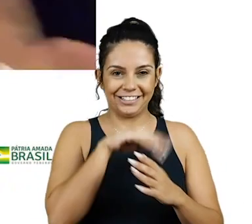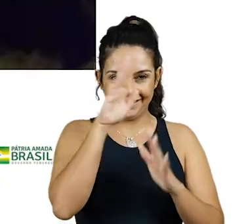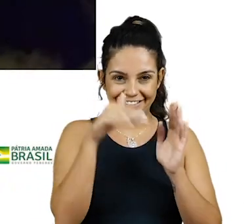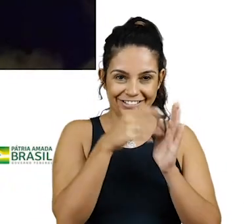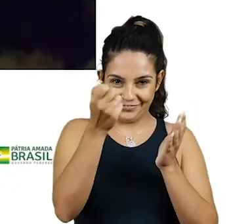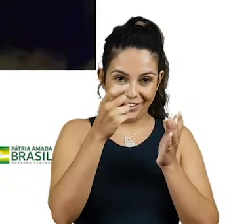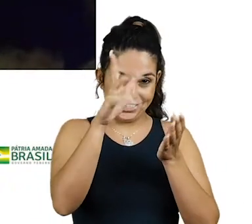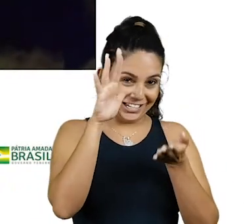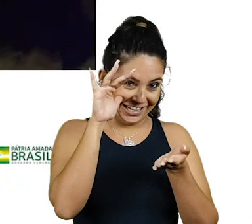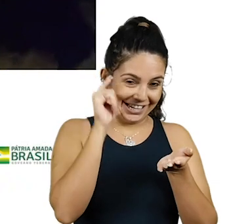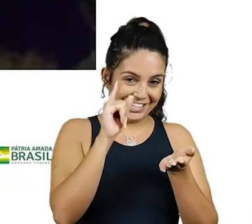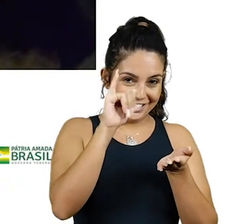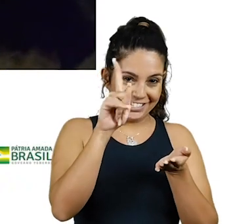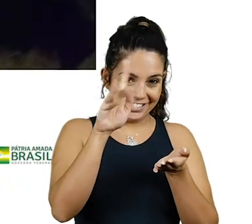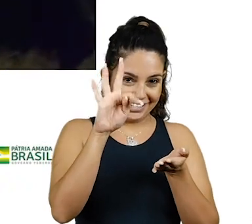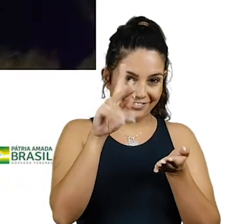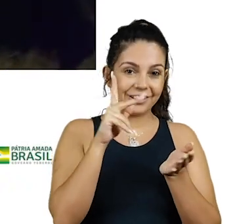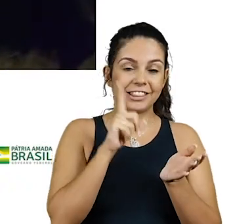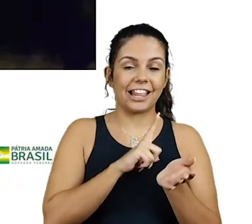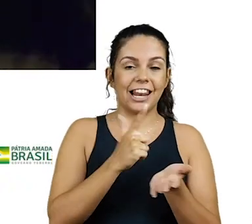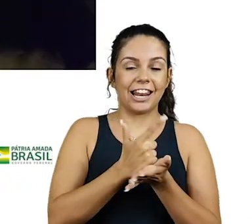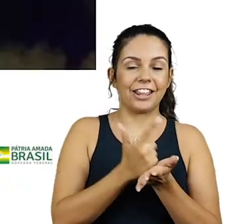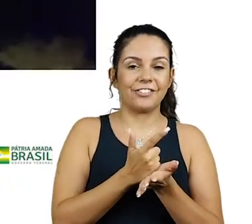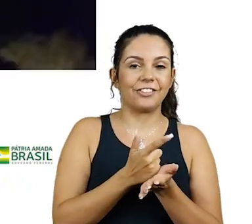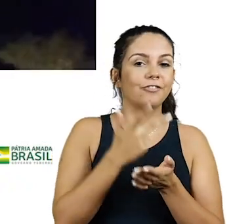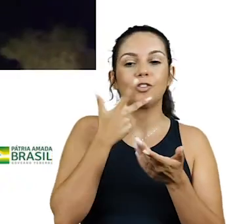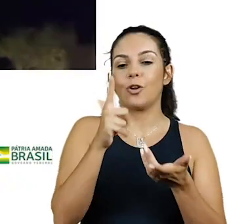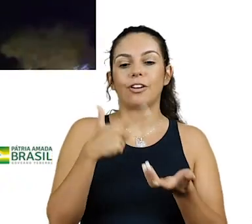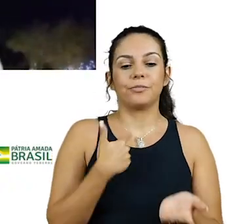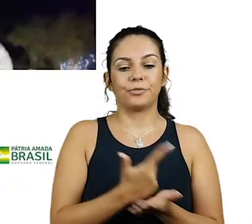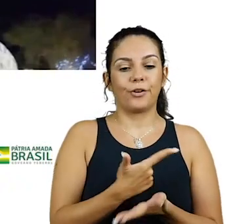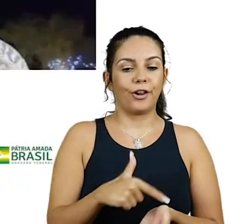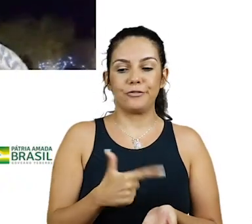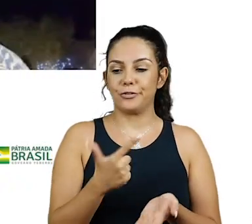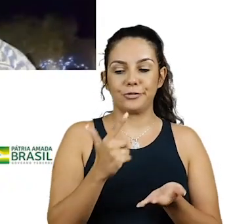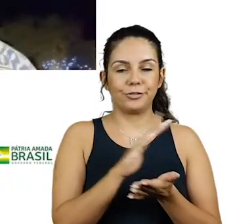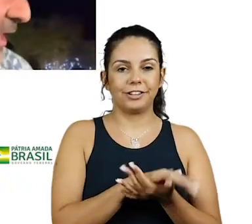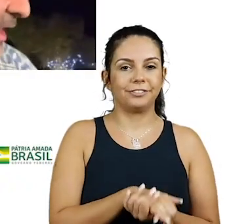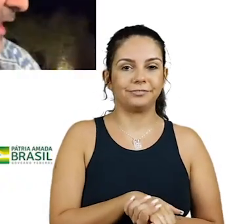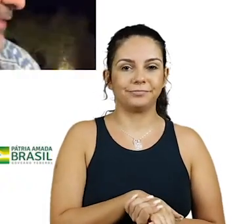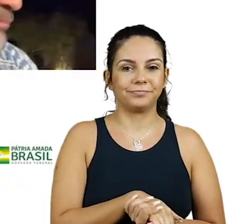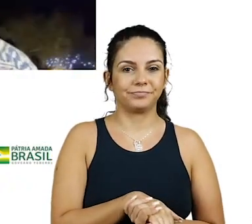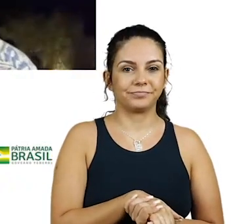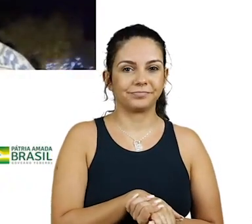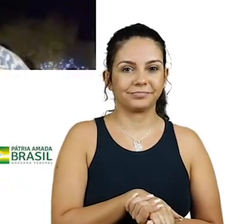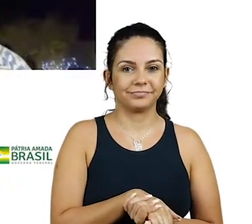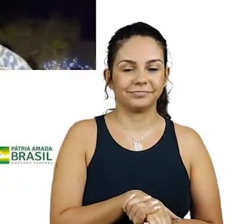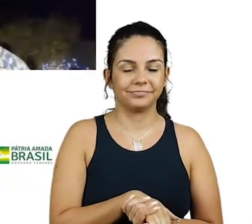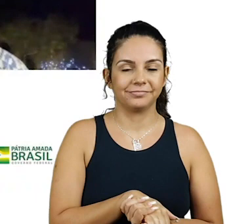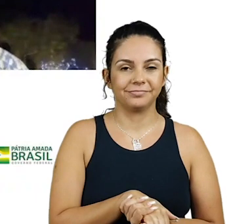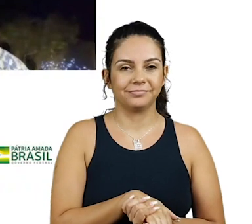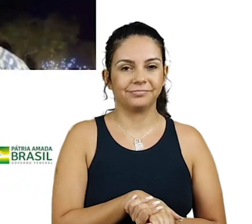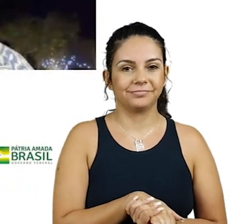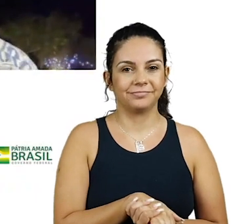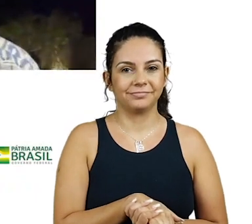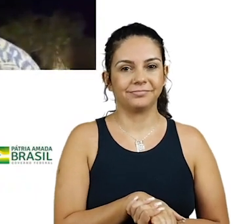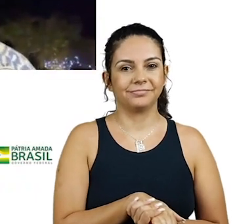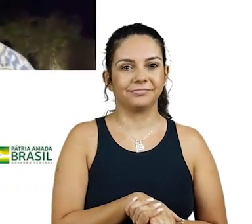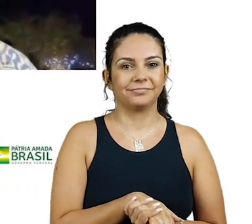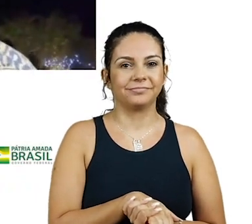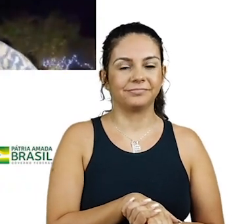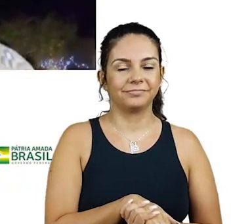sabor, quem quiser, tá no meu IGTV. Você tá com o livro aí, que eu não recebi? Não tô, aqui não. Pois é, não tô pro Rio Grande do